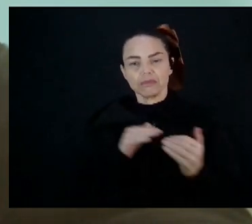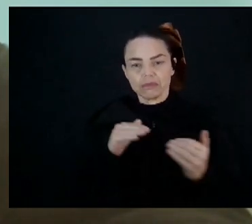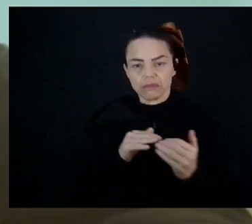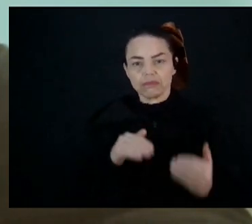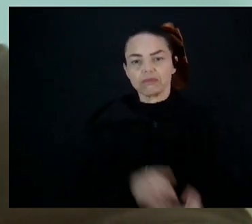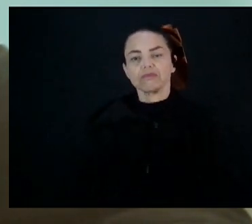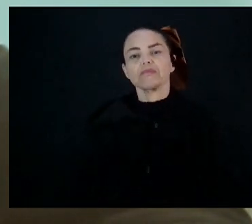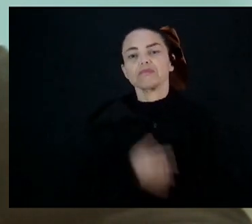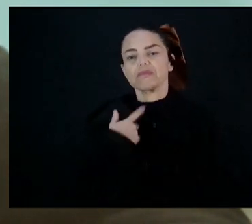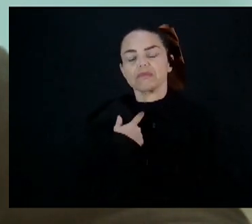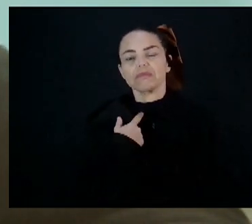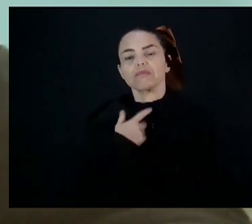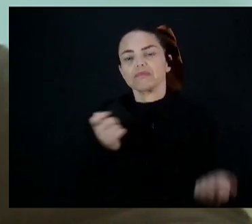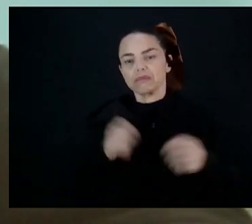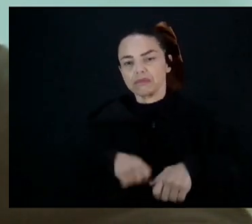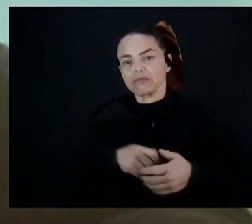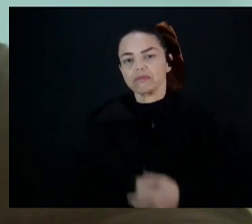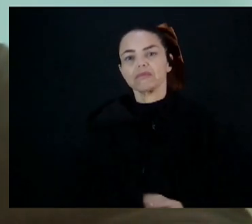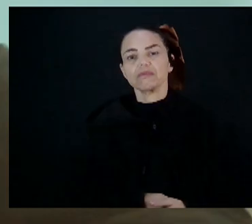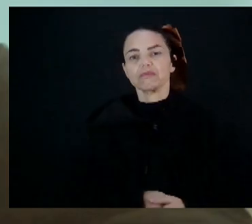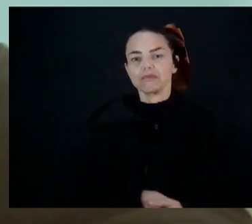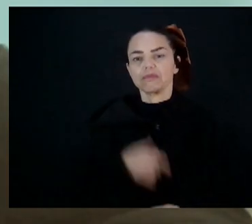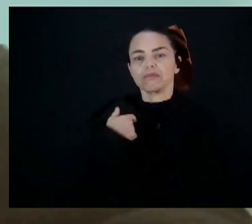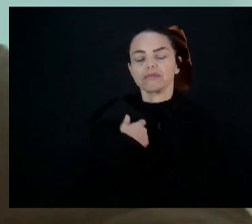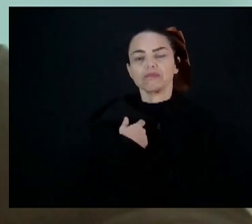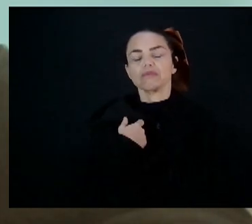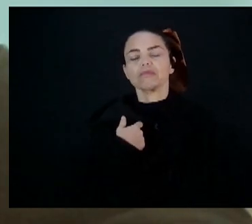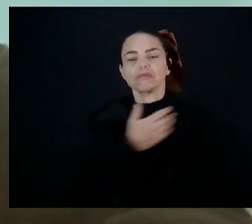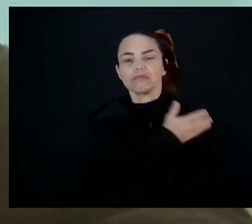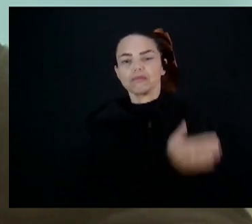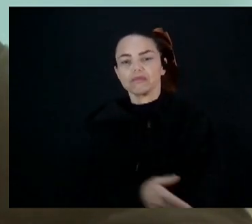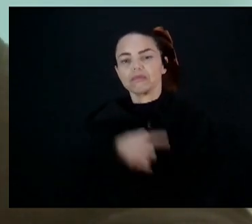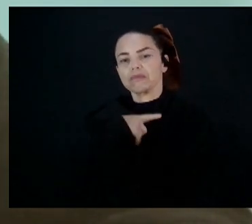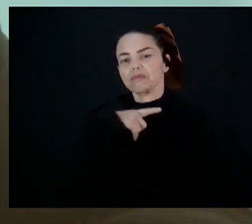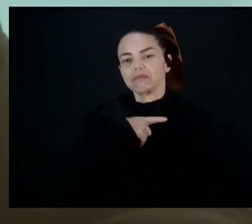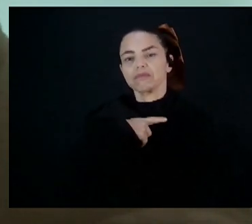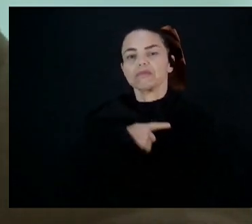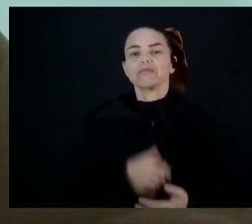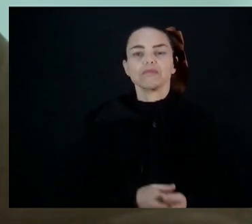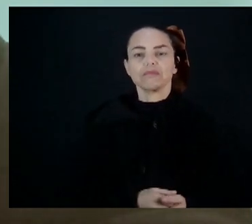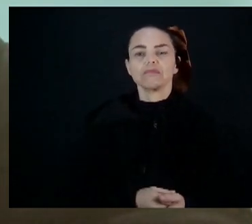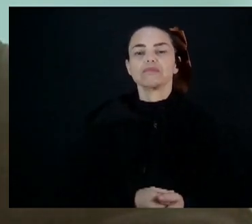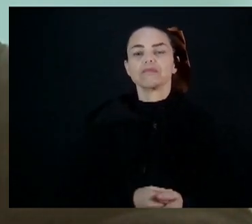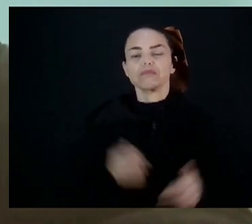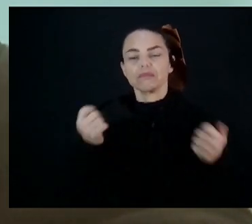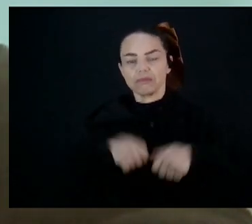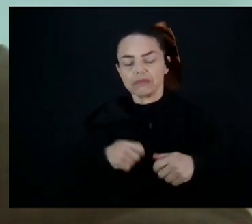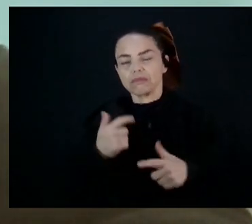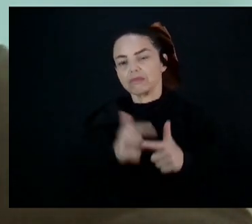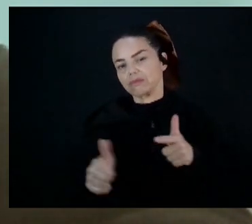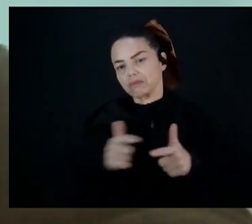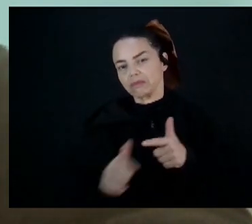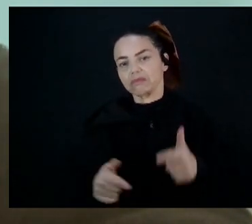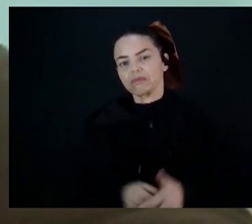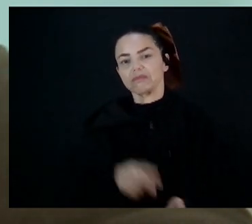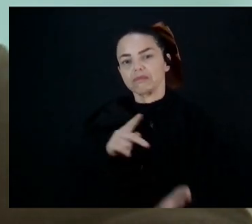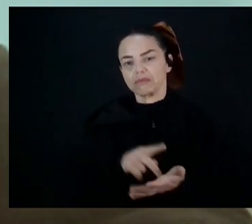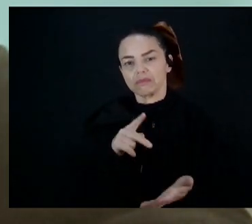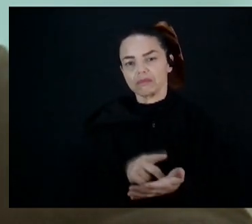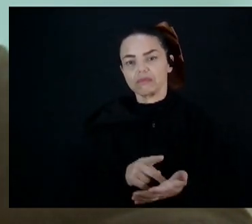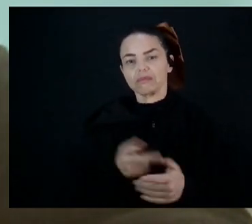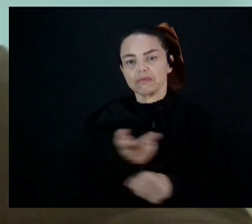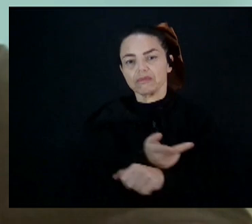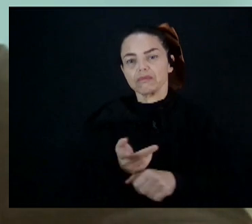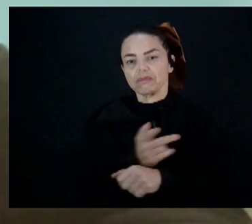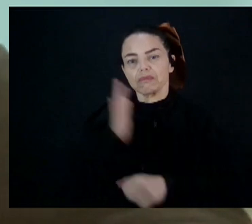essa possibilidade de dizer assim, olha, é um hábito que eu tenho que cultuar, e podem ter problemas que eu realmente preciso procurar entender o